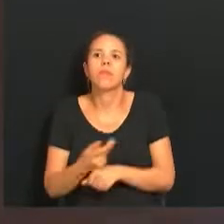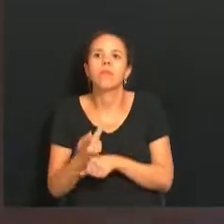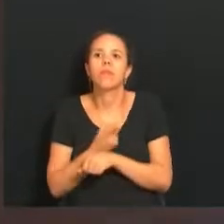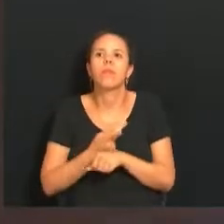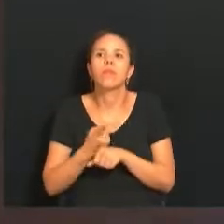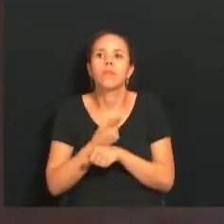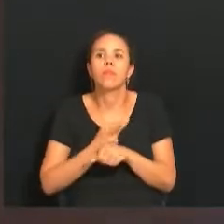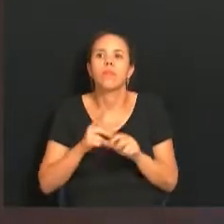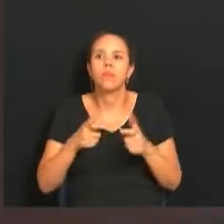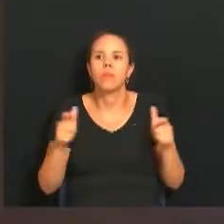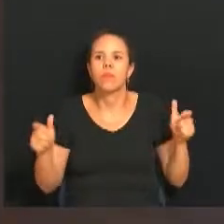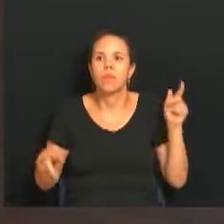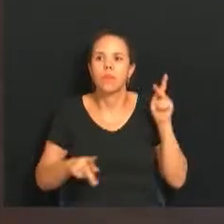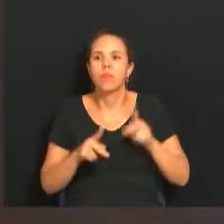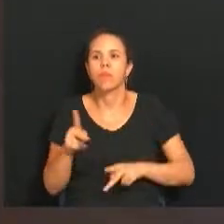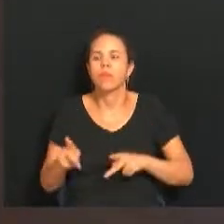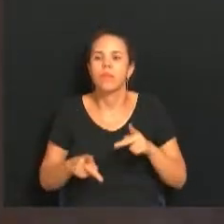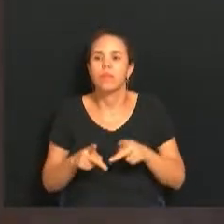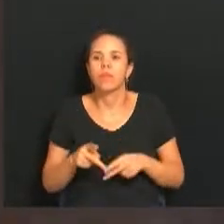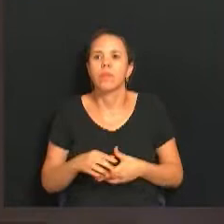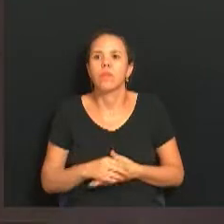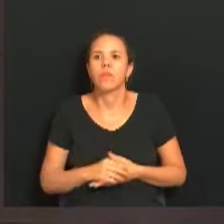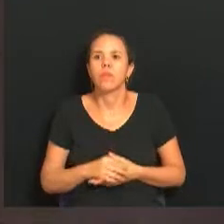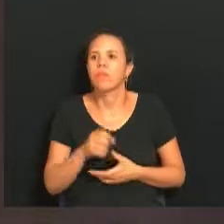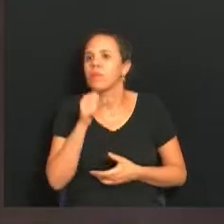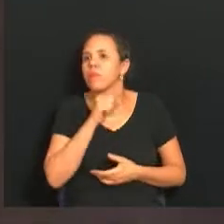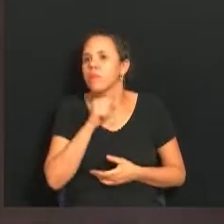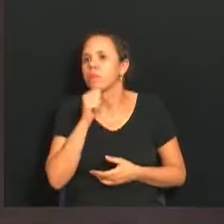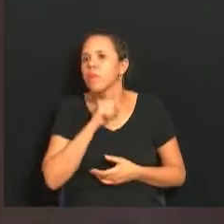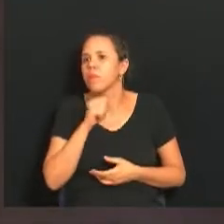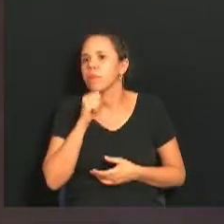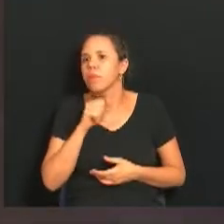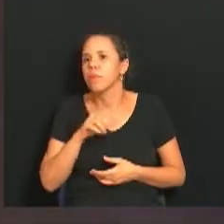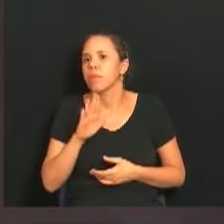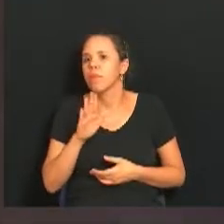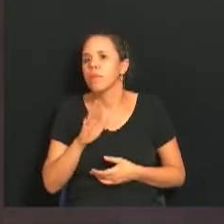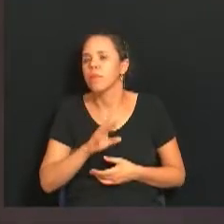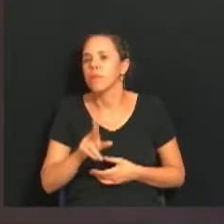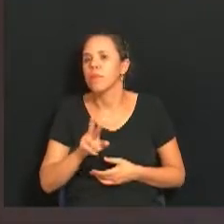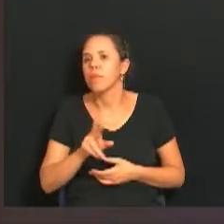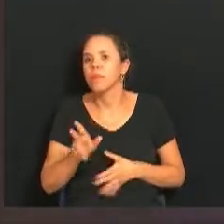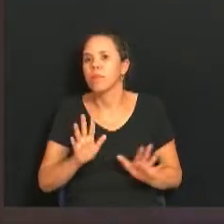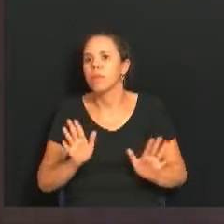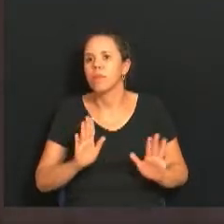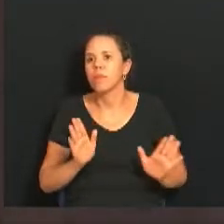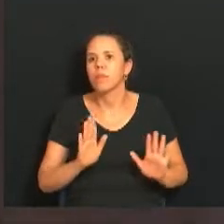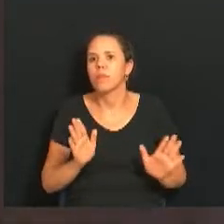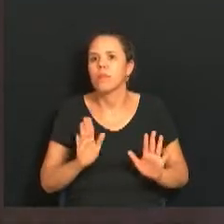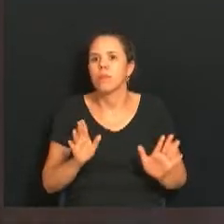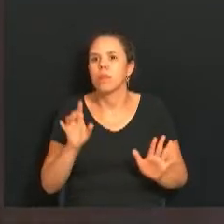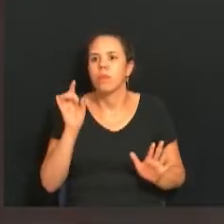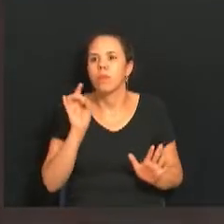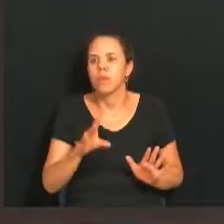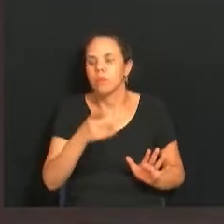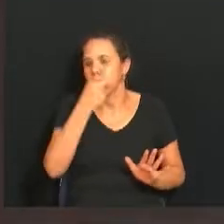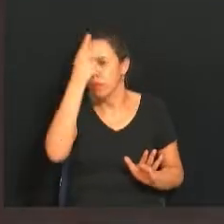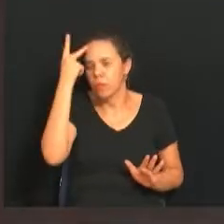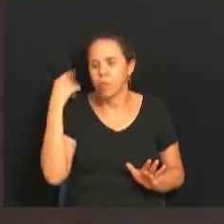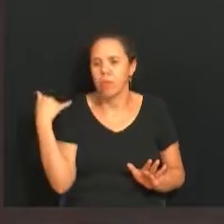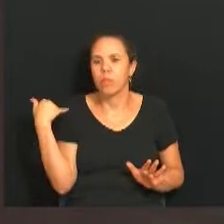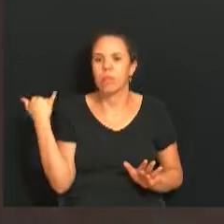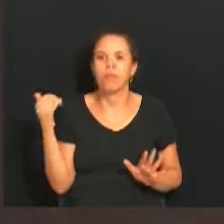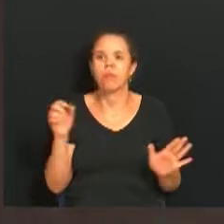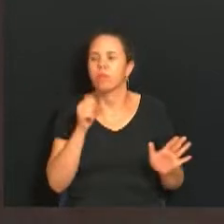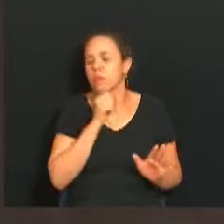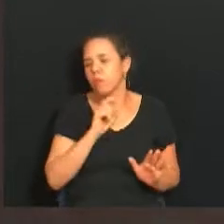a maioria das pessoas que procuram são pessoas idosas, com mais idade, mas não é que só a pessoa de idade mais